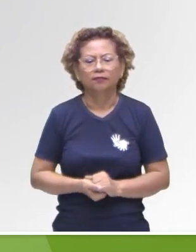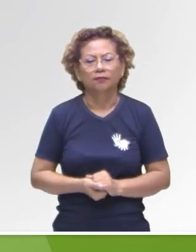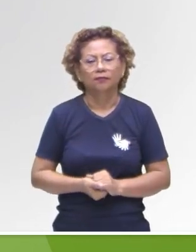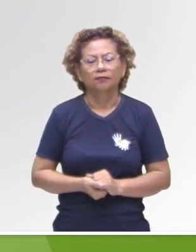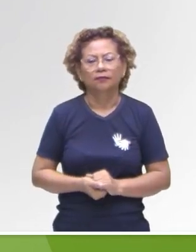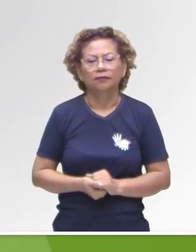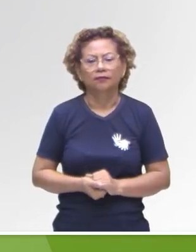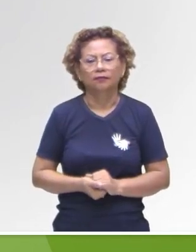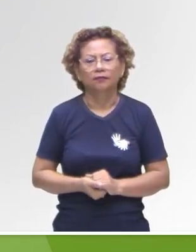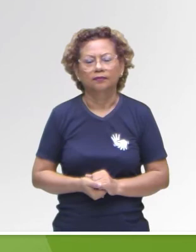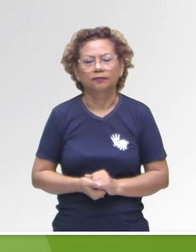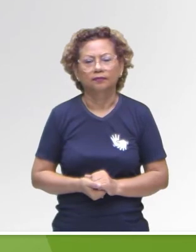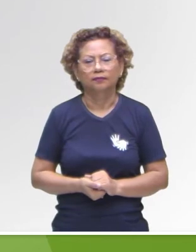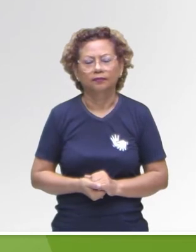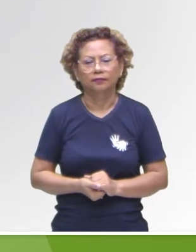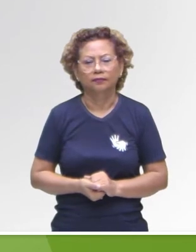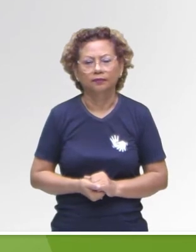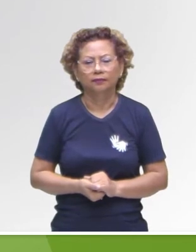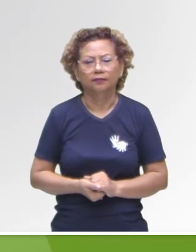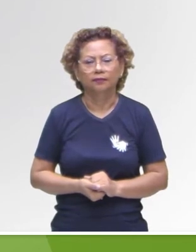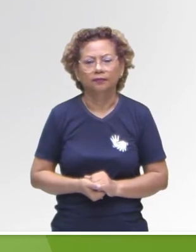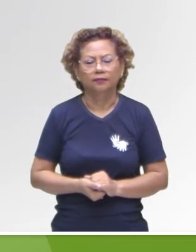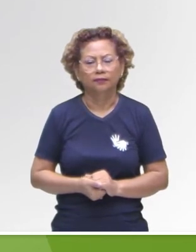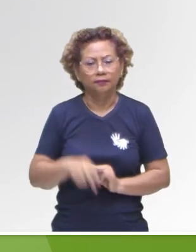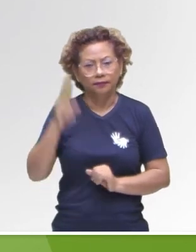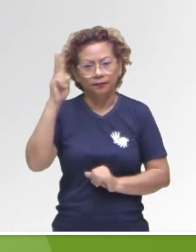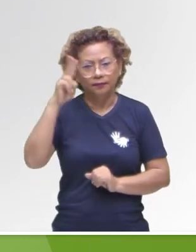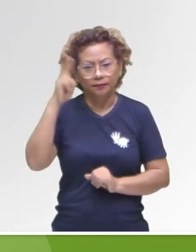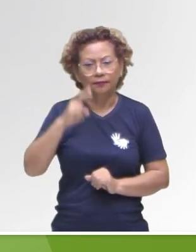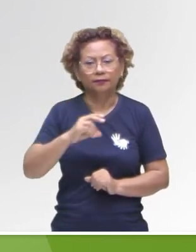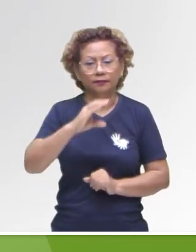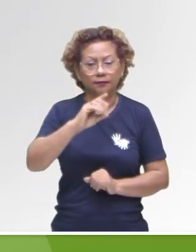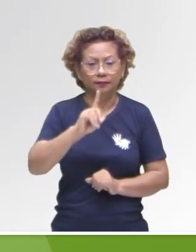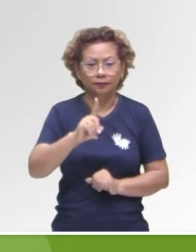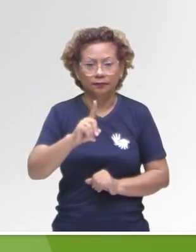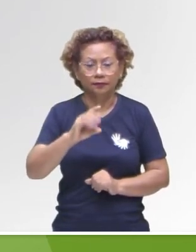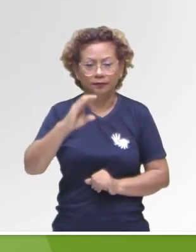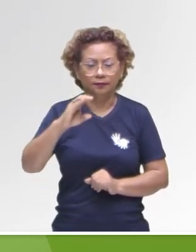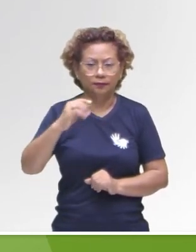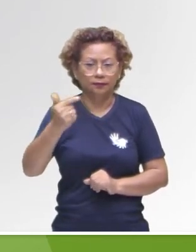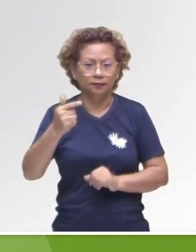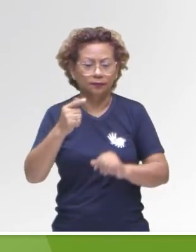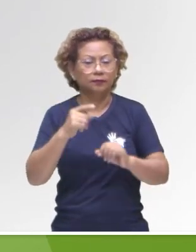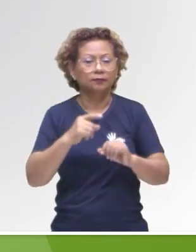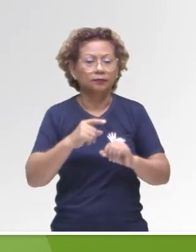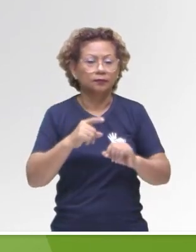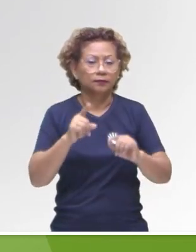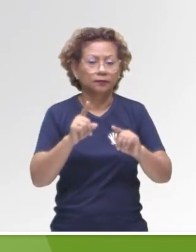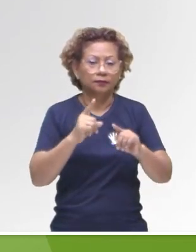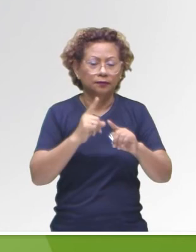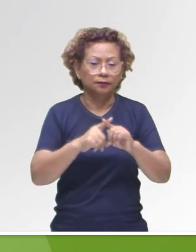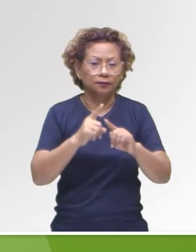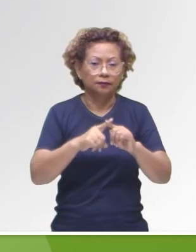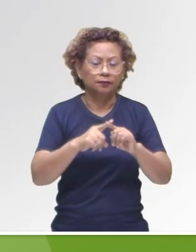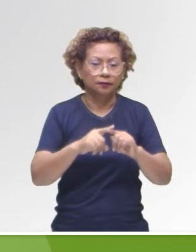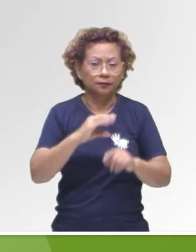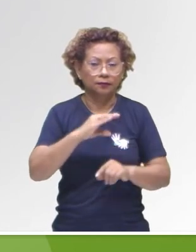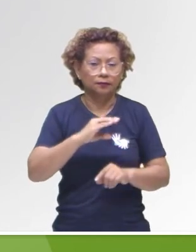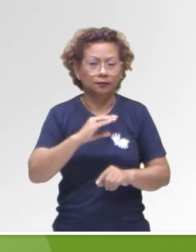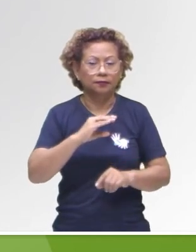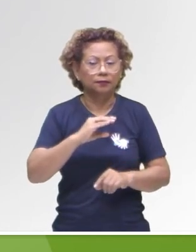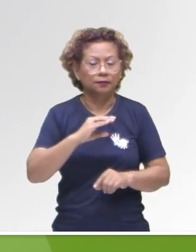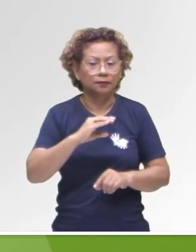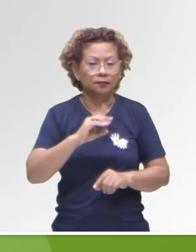lá, 1 sobre C é Q igual a 1 sobre C1, mais 1 sobre C2, mais 1 sobre C3. Esta que está